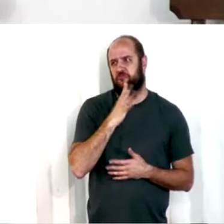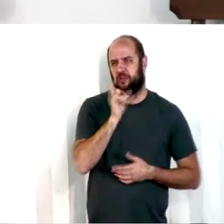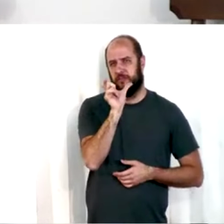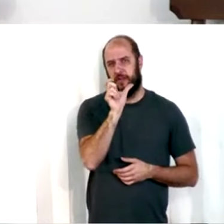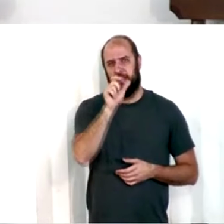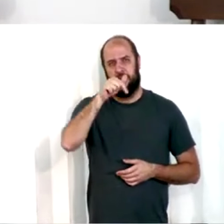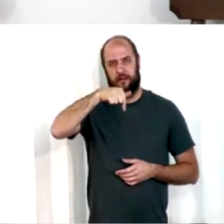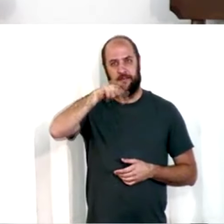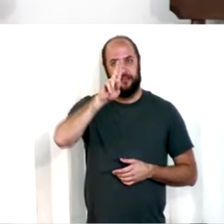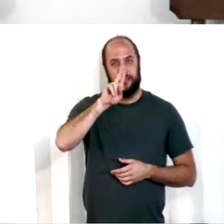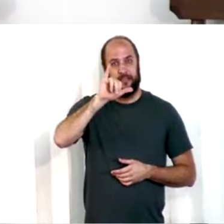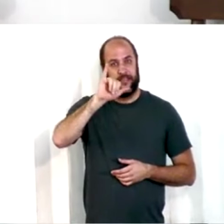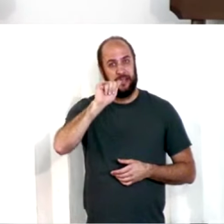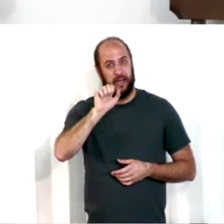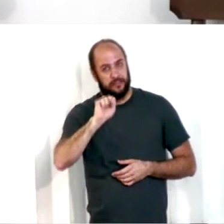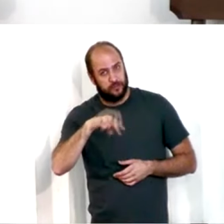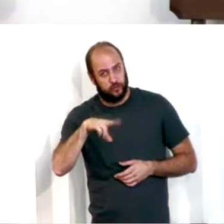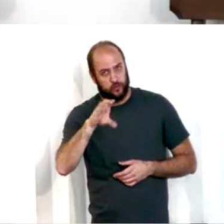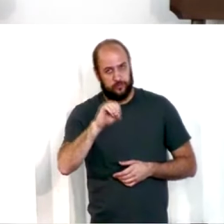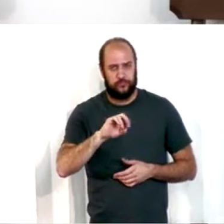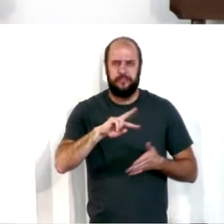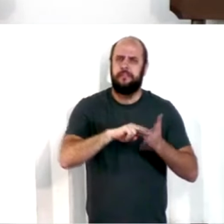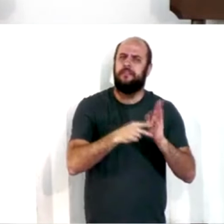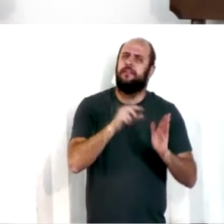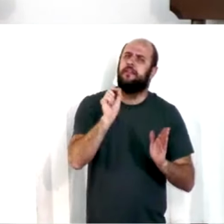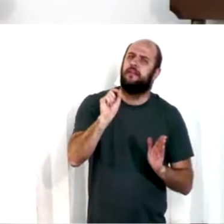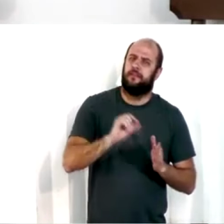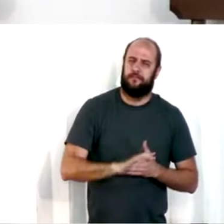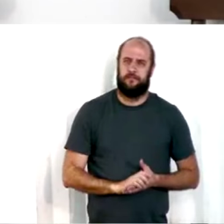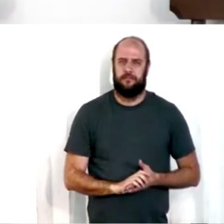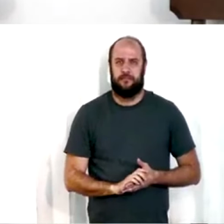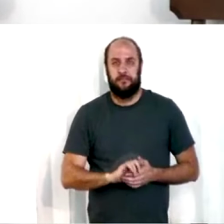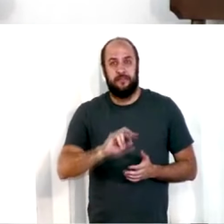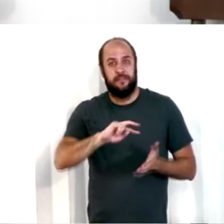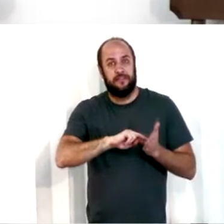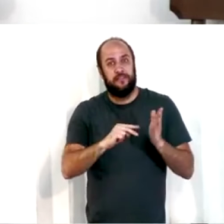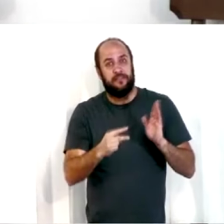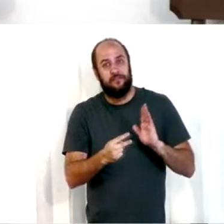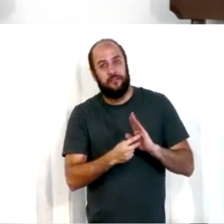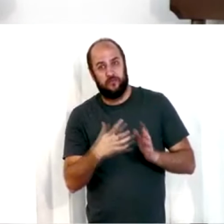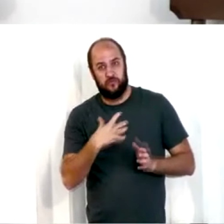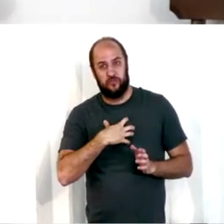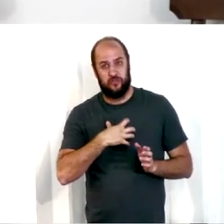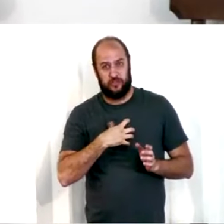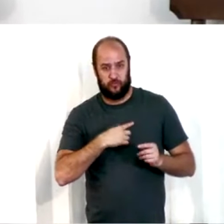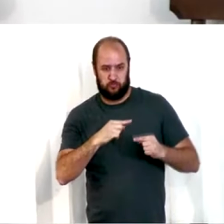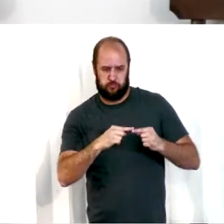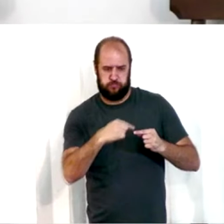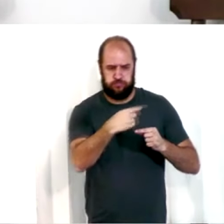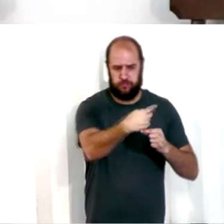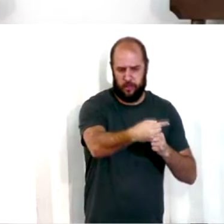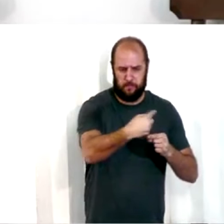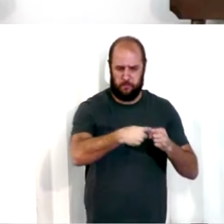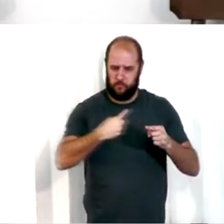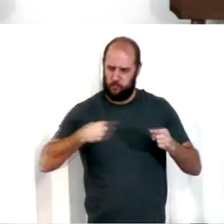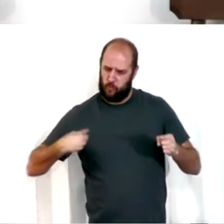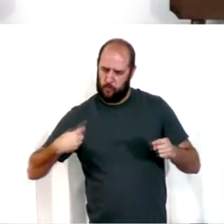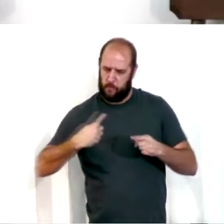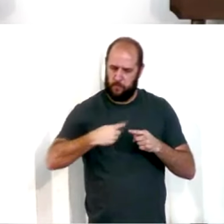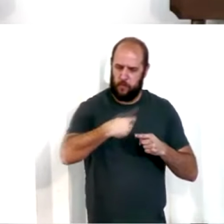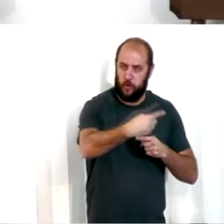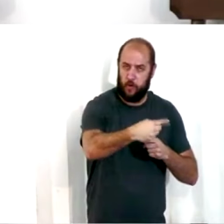quiasmo. O que ele significa? Ele significa que o texto é construído em formato de vai e vem. O texto